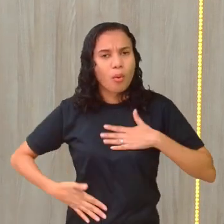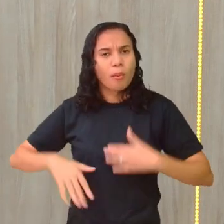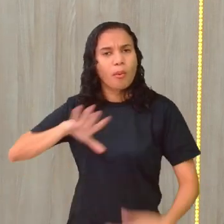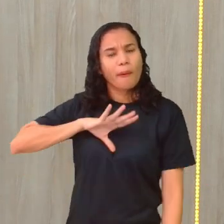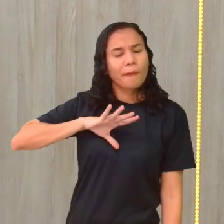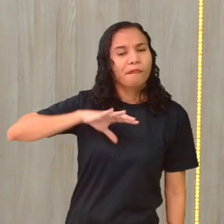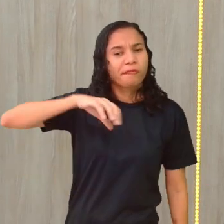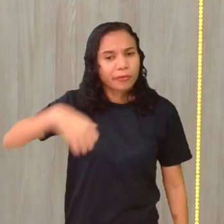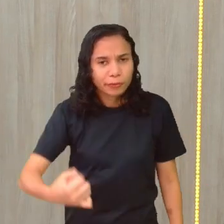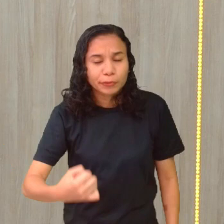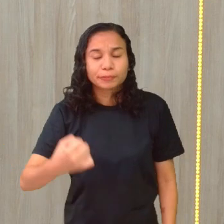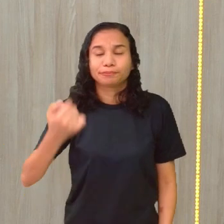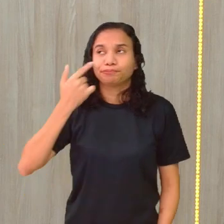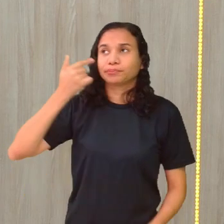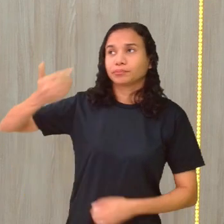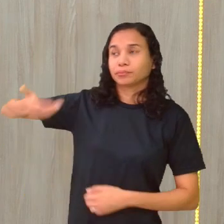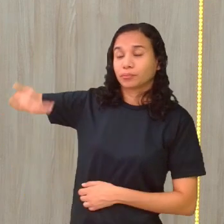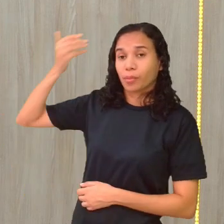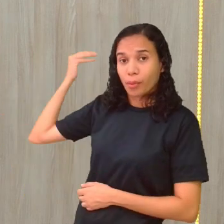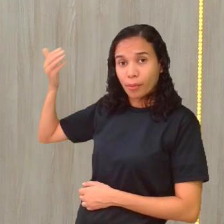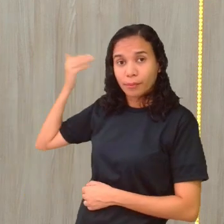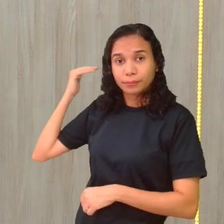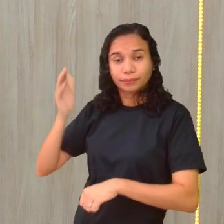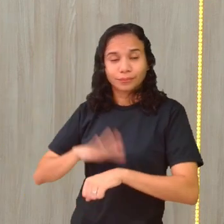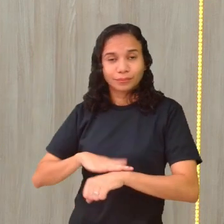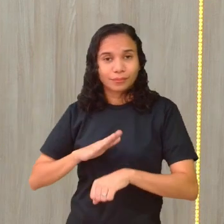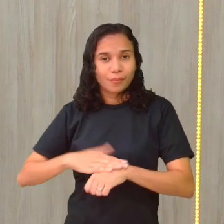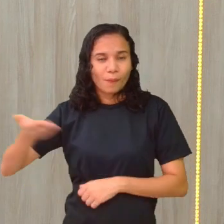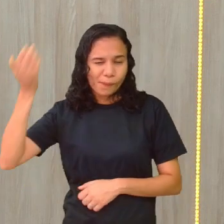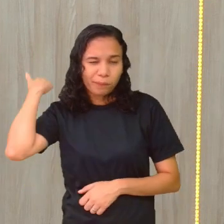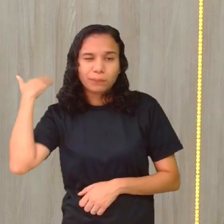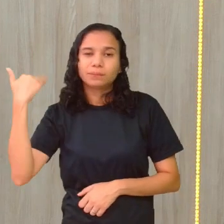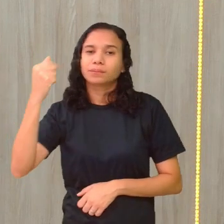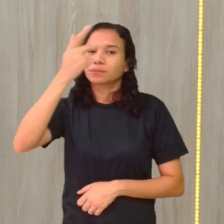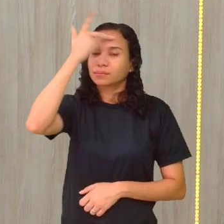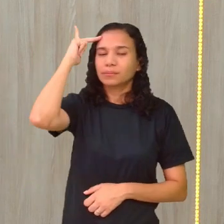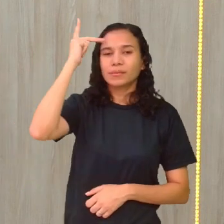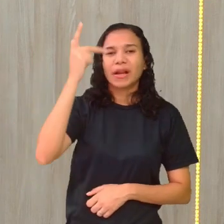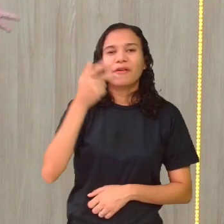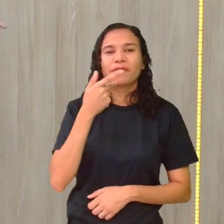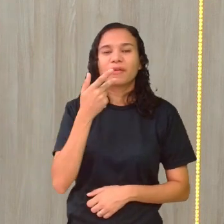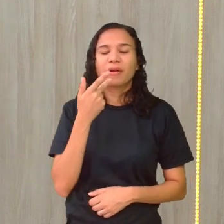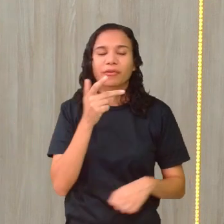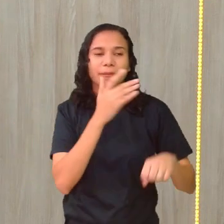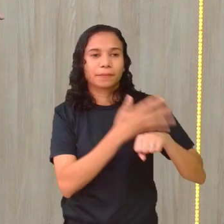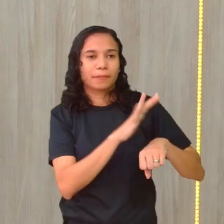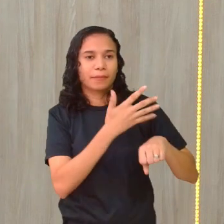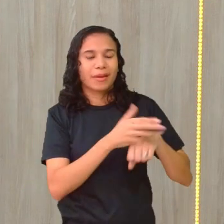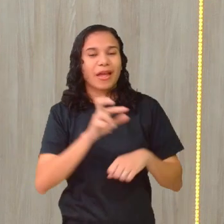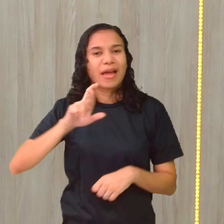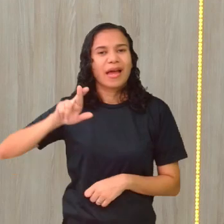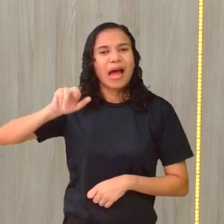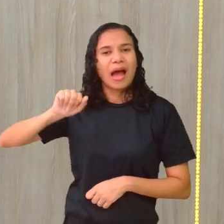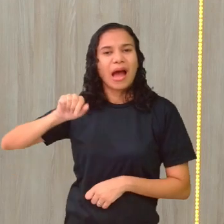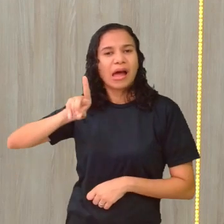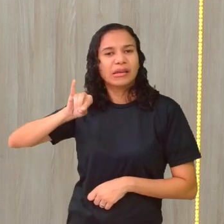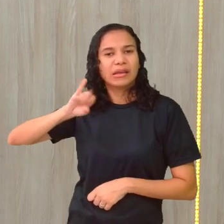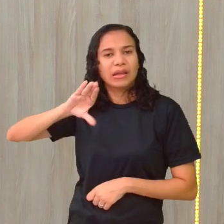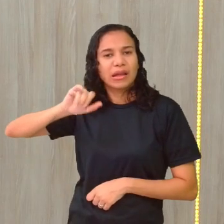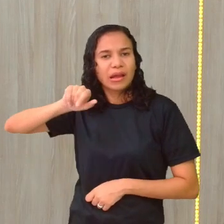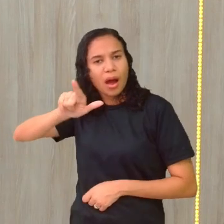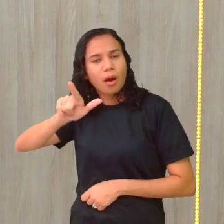também? Antigamente, né, há um tempo atrás, as pessoas chamavam de práticas radicais,